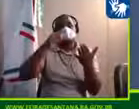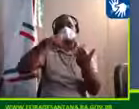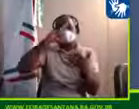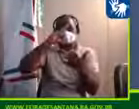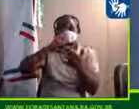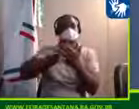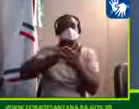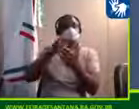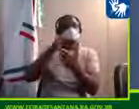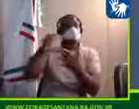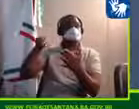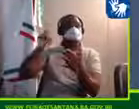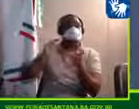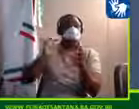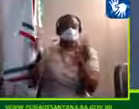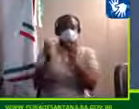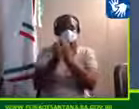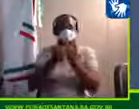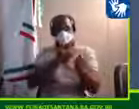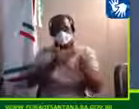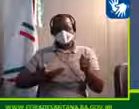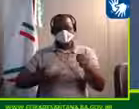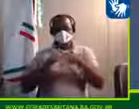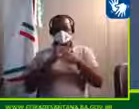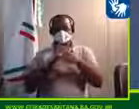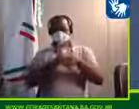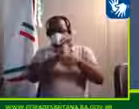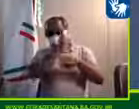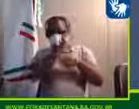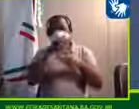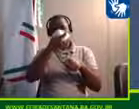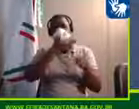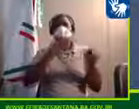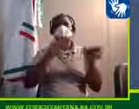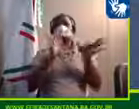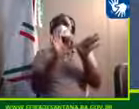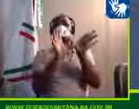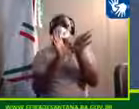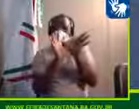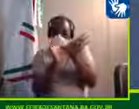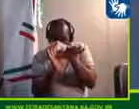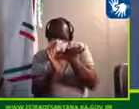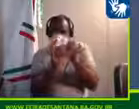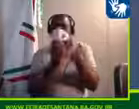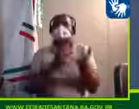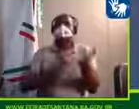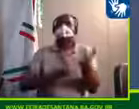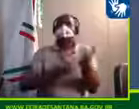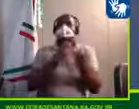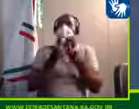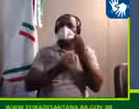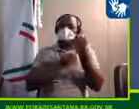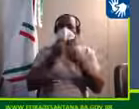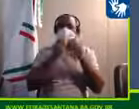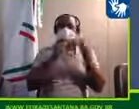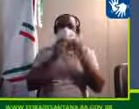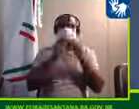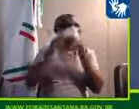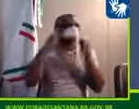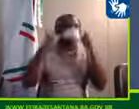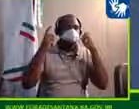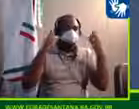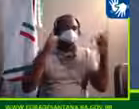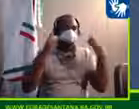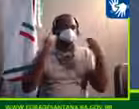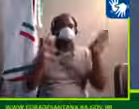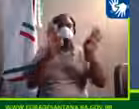semana passada, junto com o governo do estado, nós autorizamos a inclusão de Feira de Santana também no toque de recolher. E